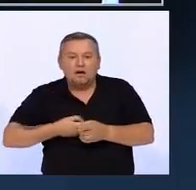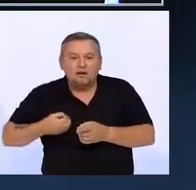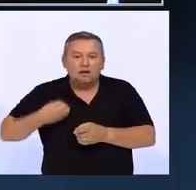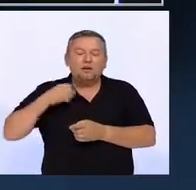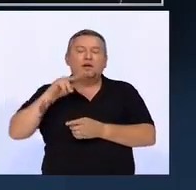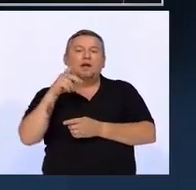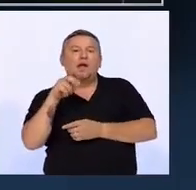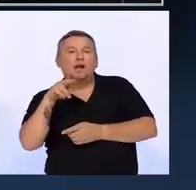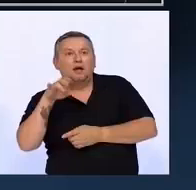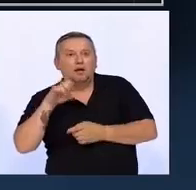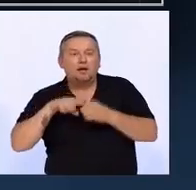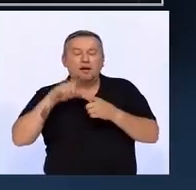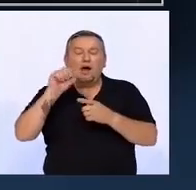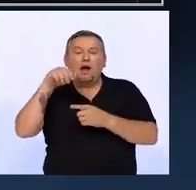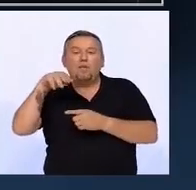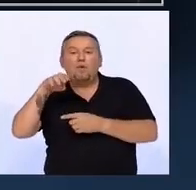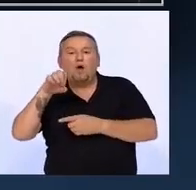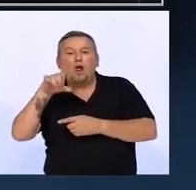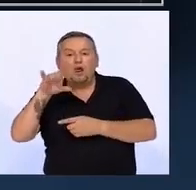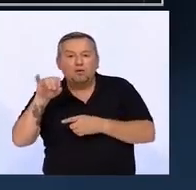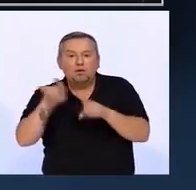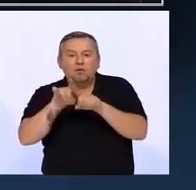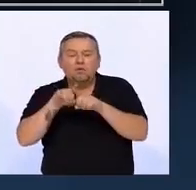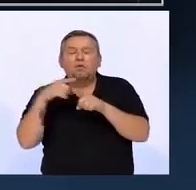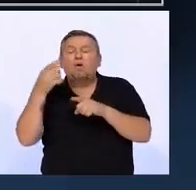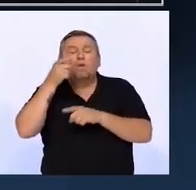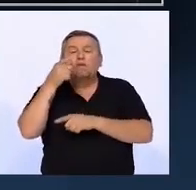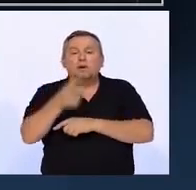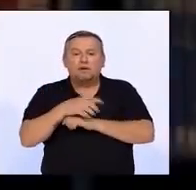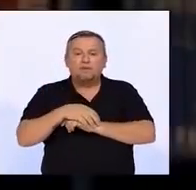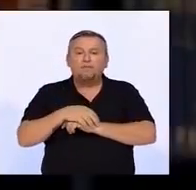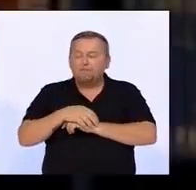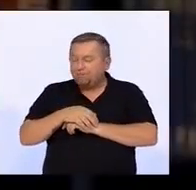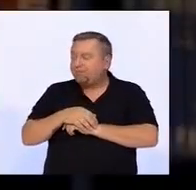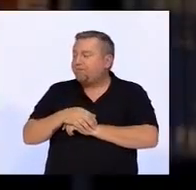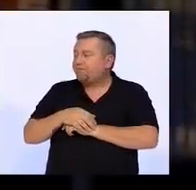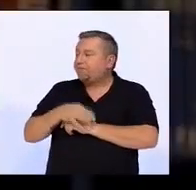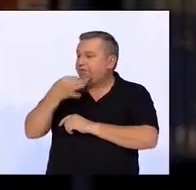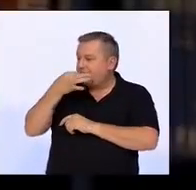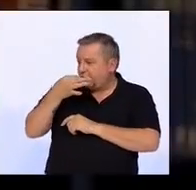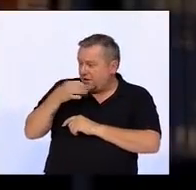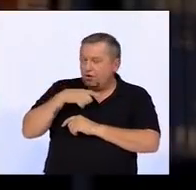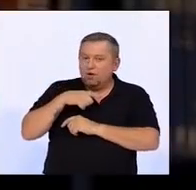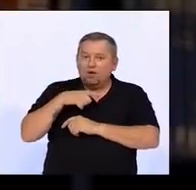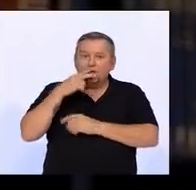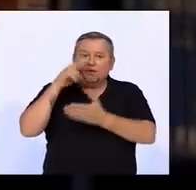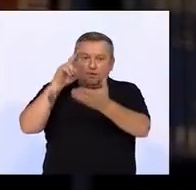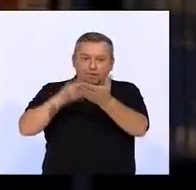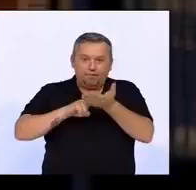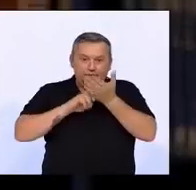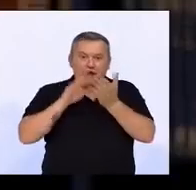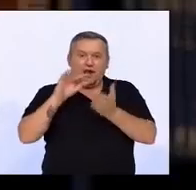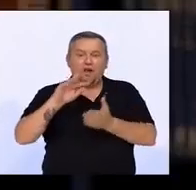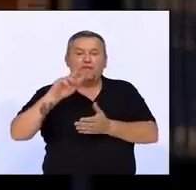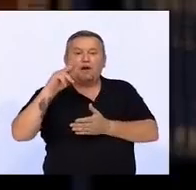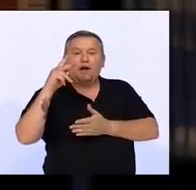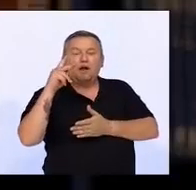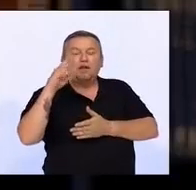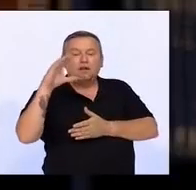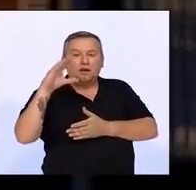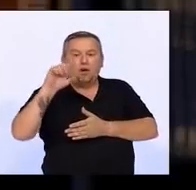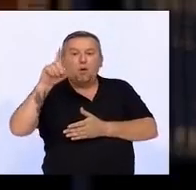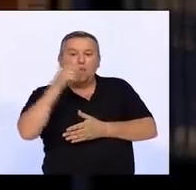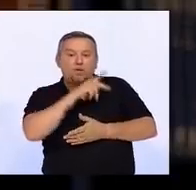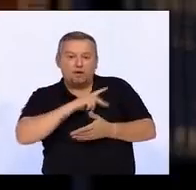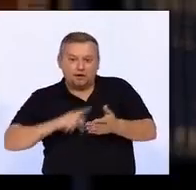Henrique Meirelles, Amoedo? Eu acredito que a posição do presidente Fernando Henrique, ela está falando mais